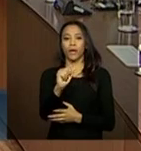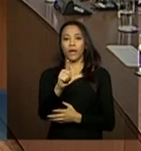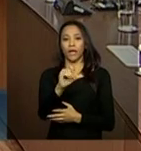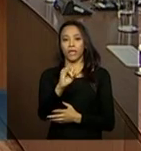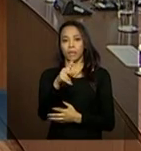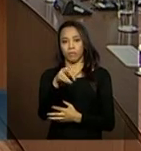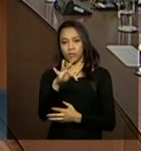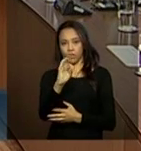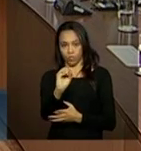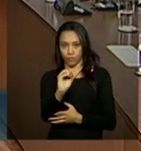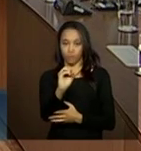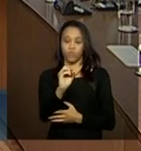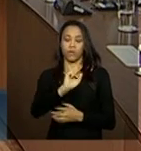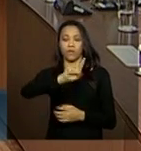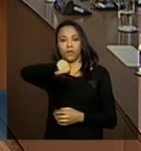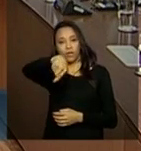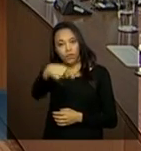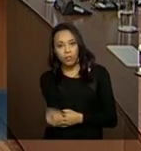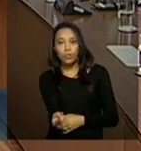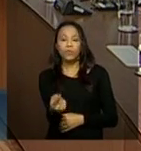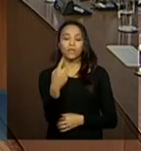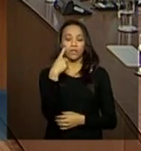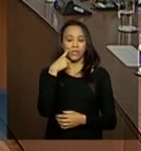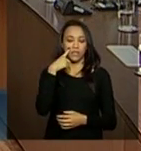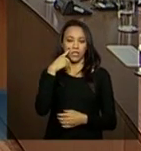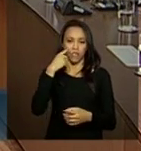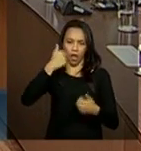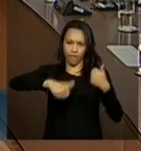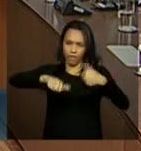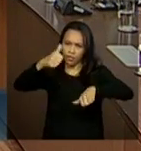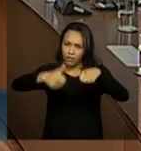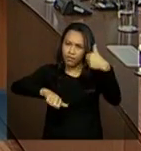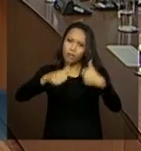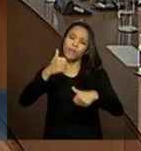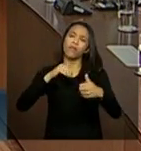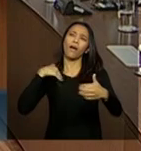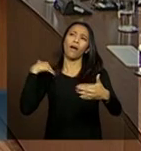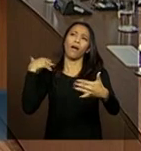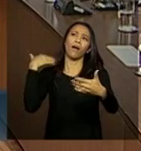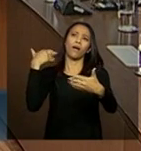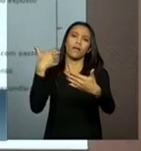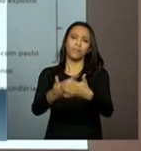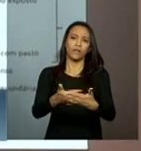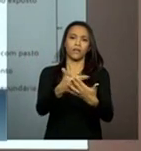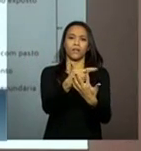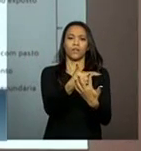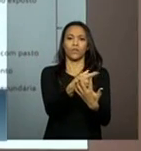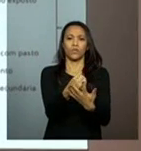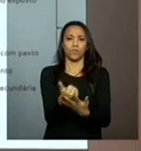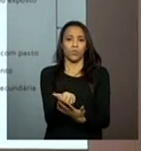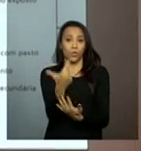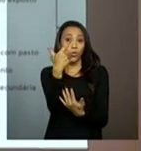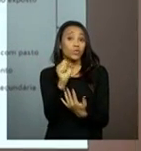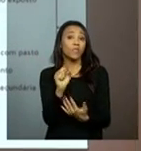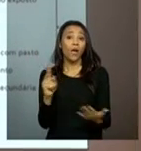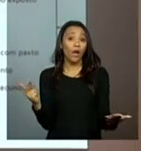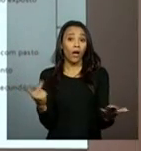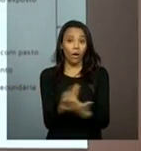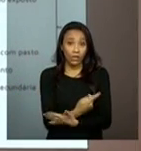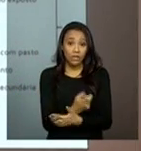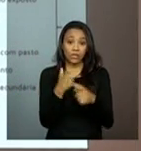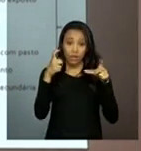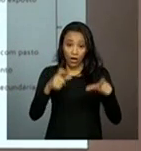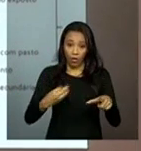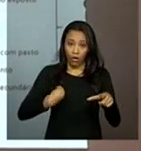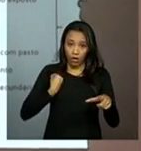síntese. Depois de avaliado, até o ano 2012, o que está acontecendo nessa grande